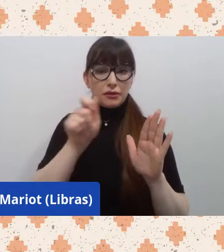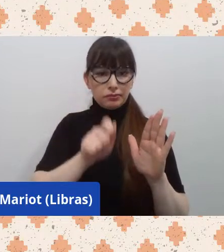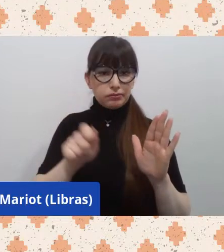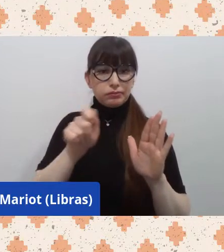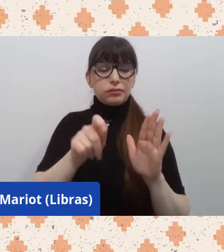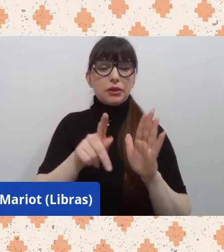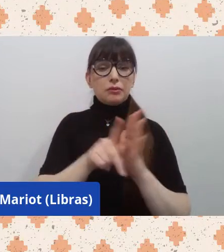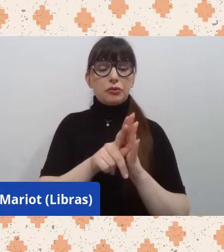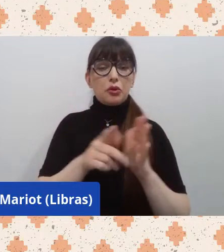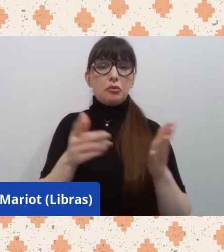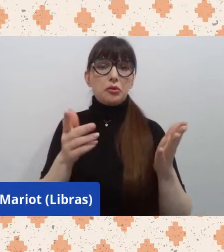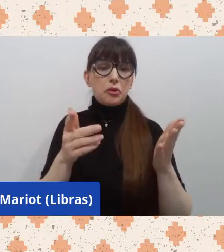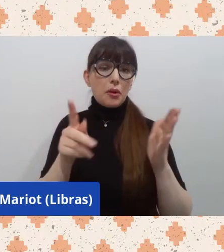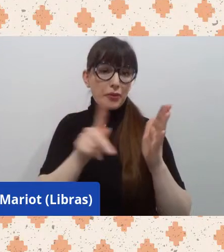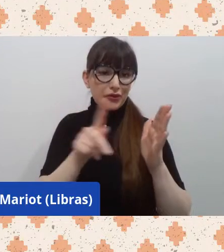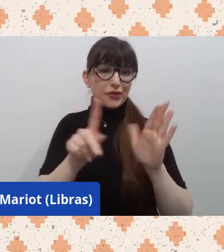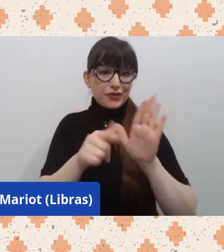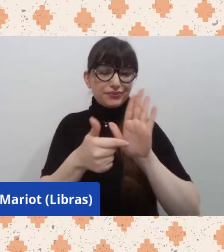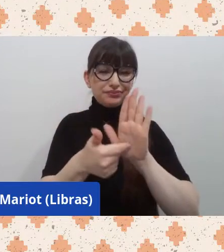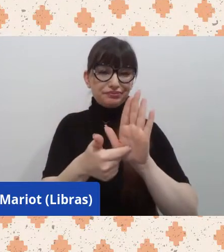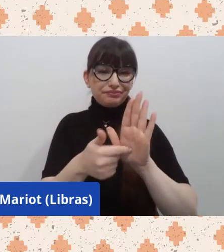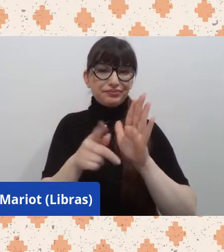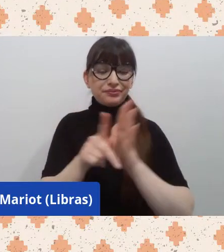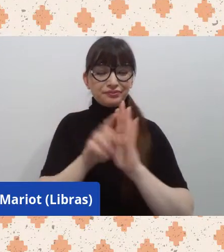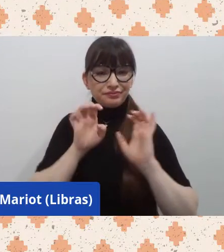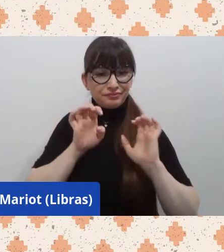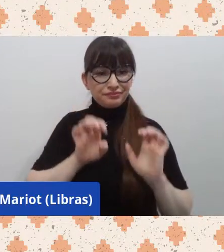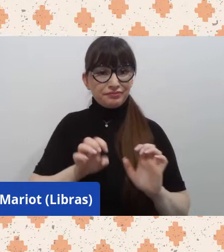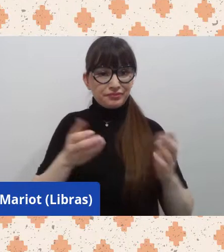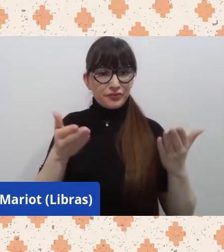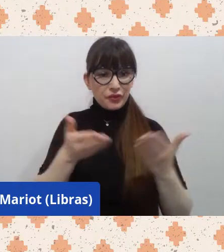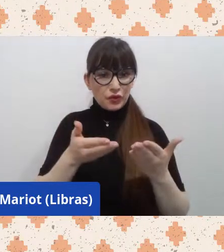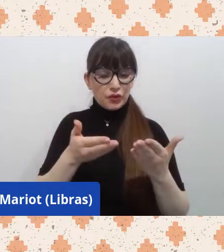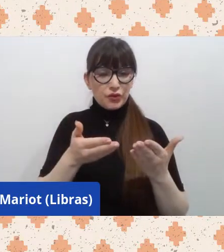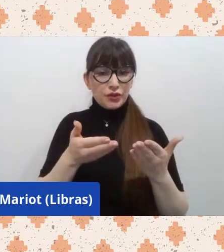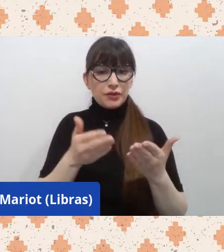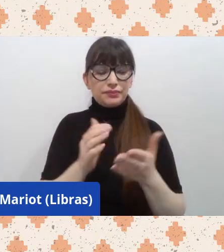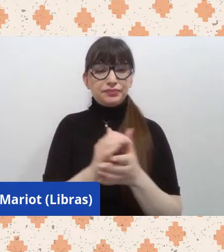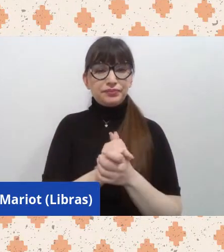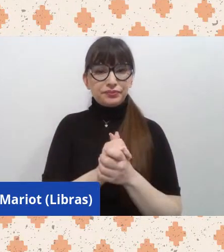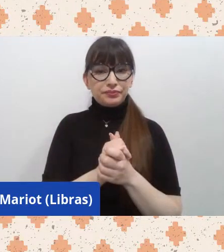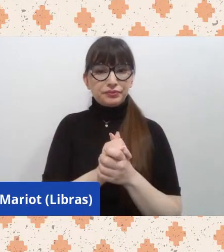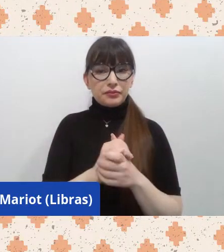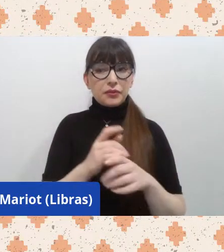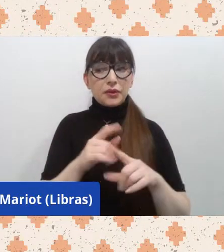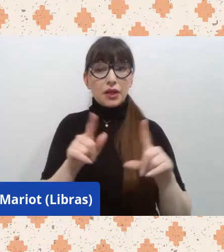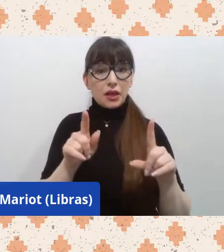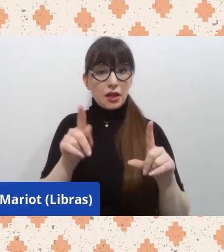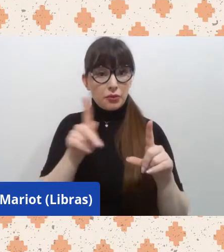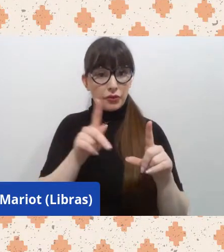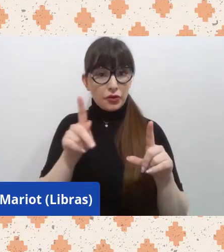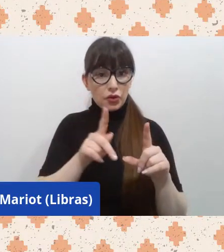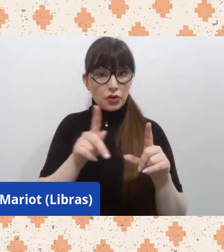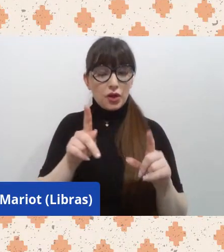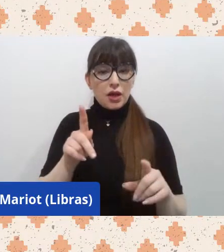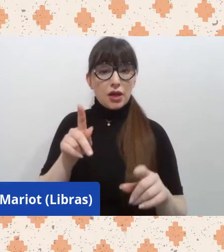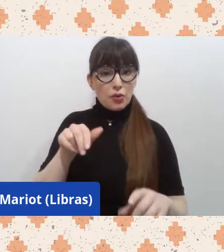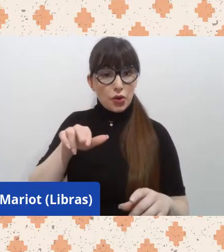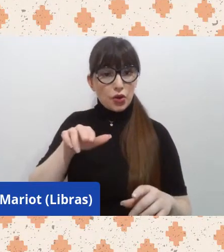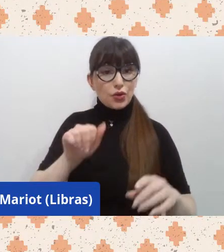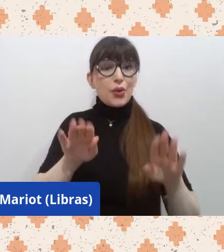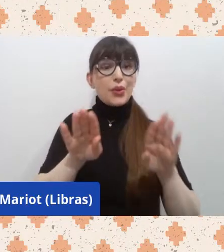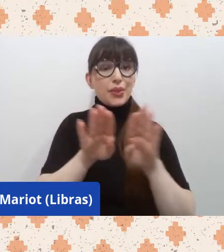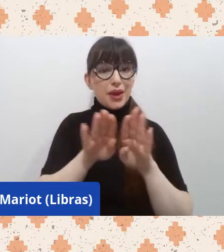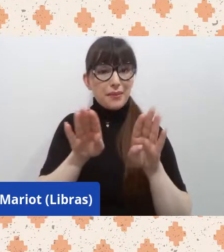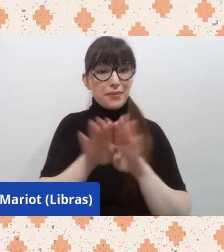uma apresentação sobre a questão ética no caso americano, e a professora Rachel também